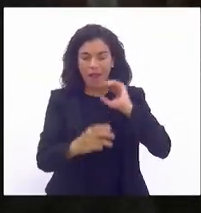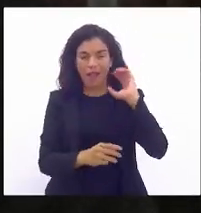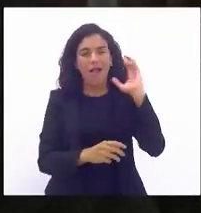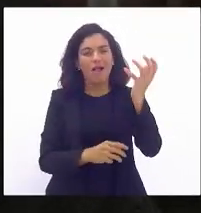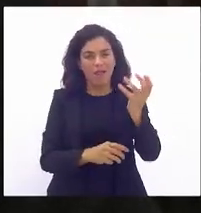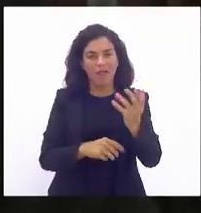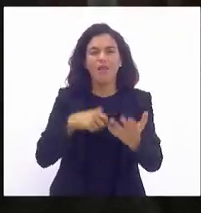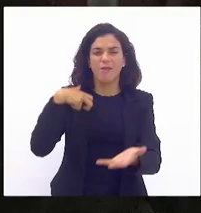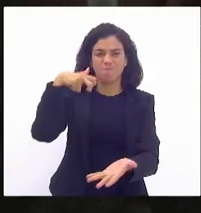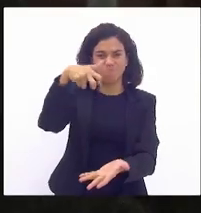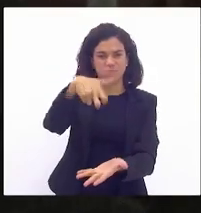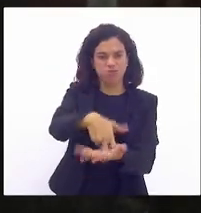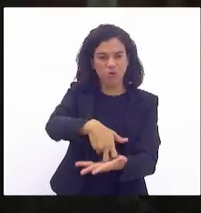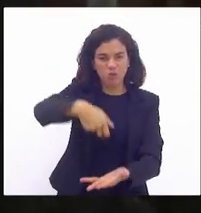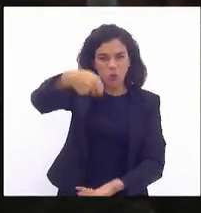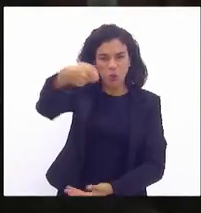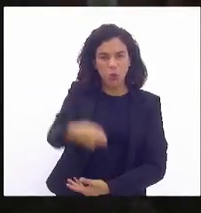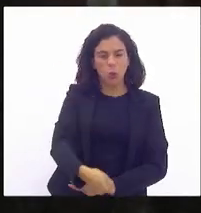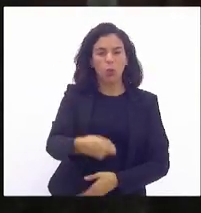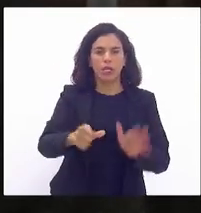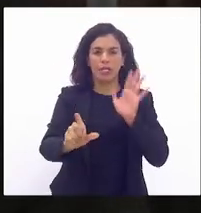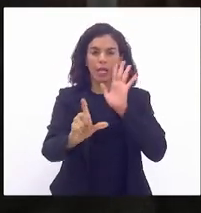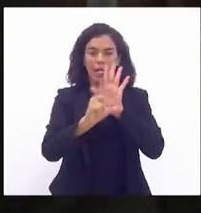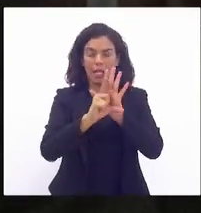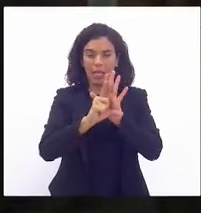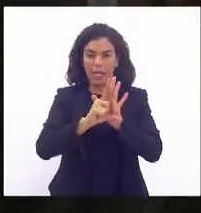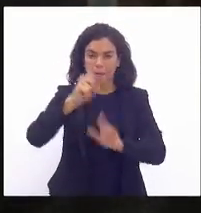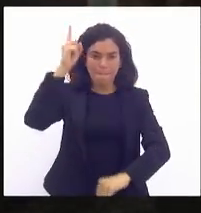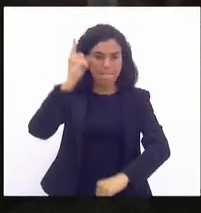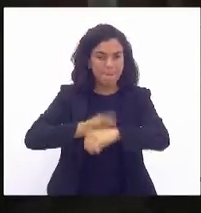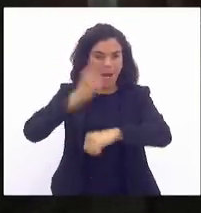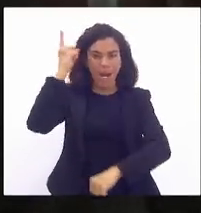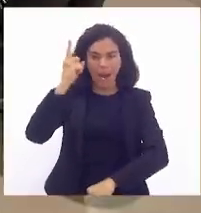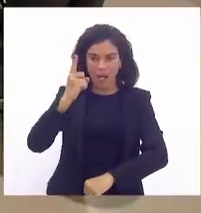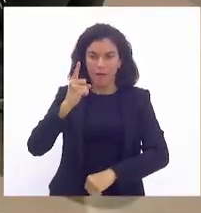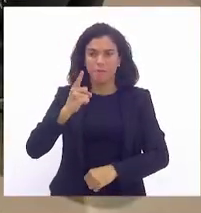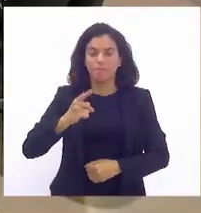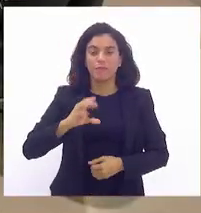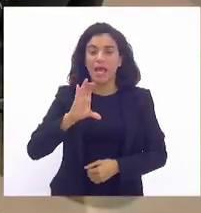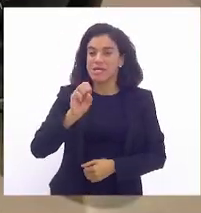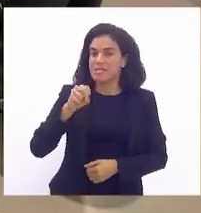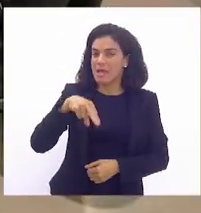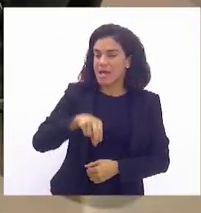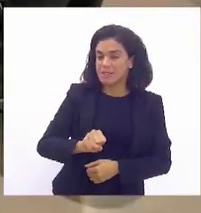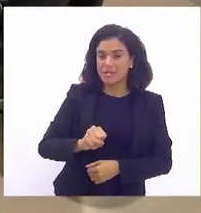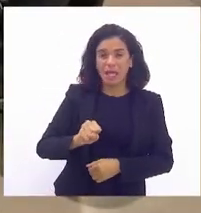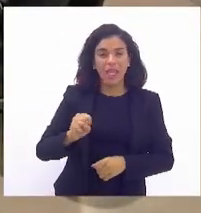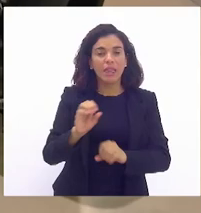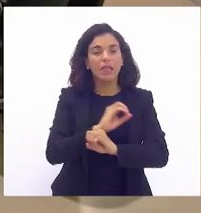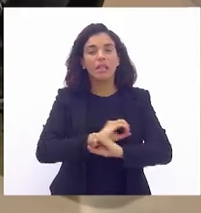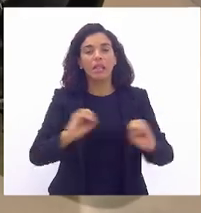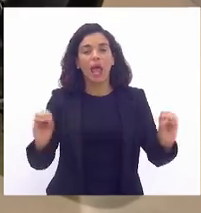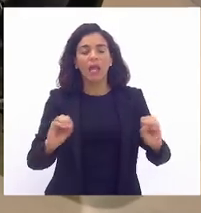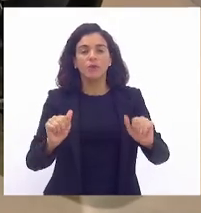sofre a penalidade dura da lei de forma imediata, pois a CSN não sofre.